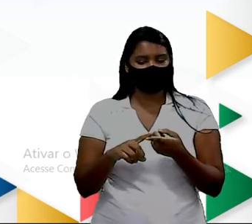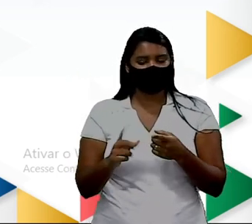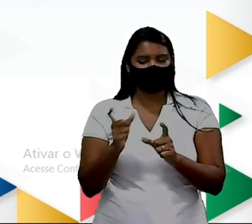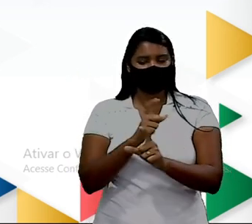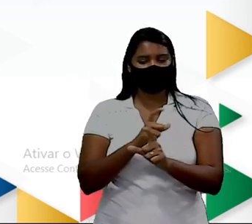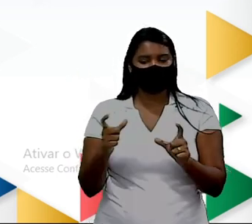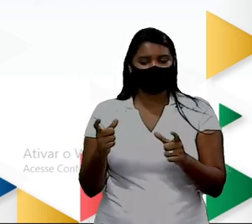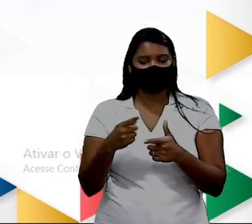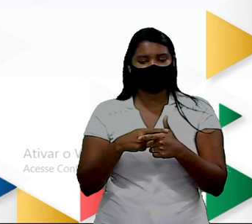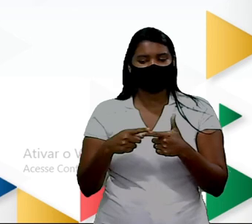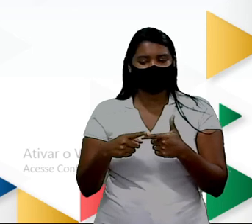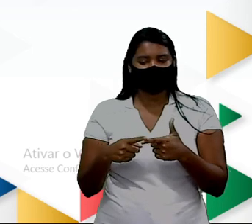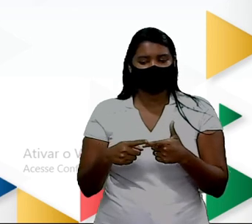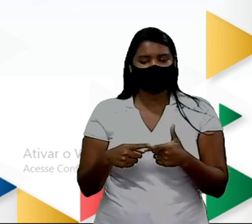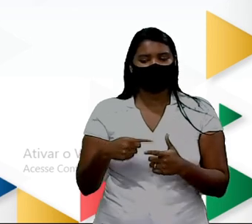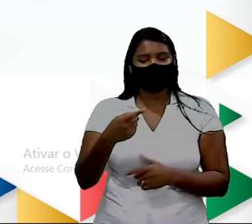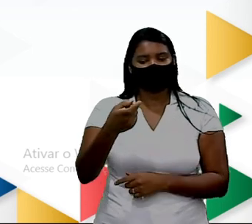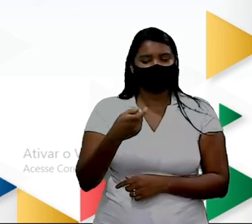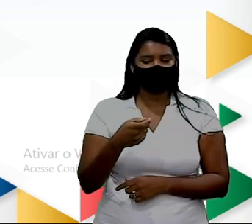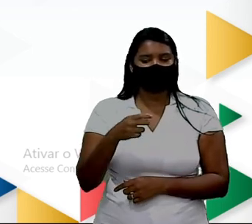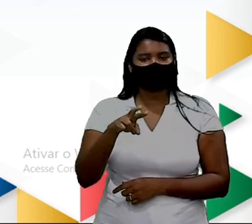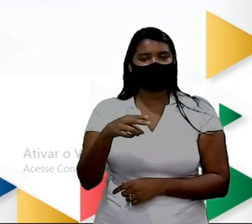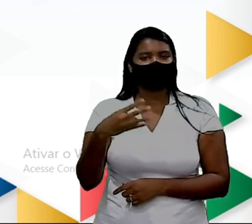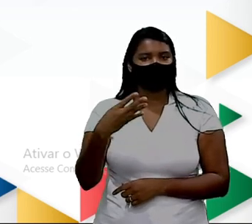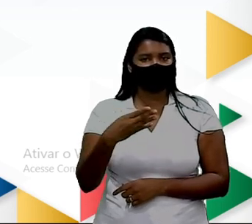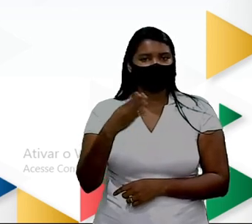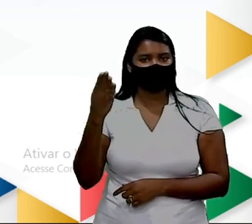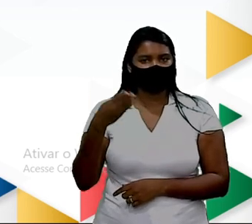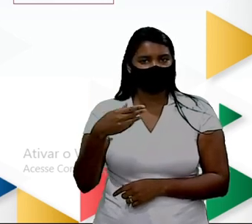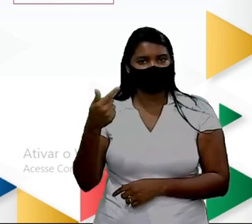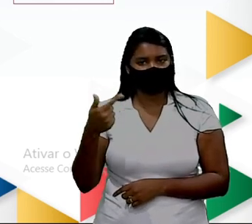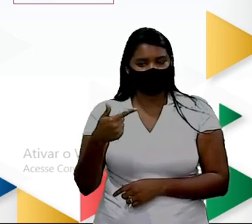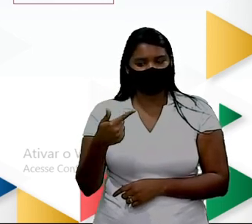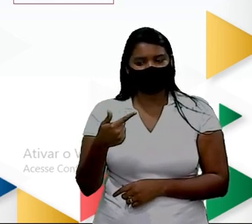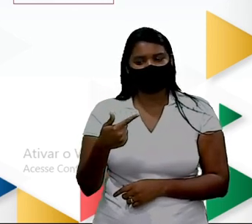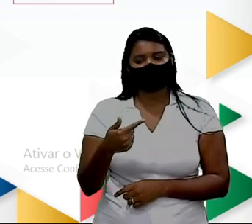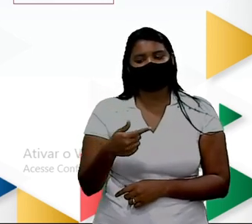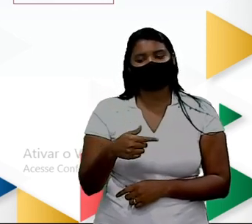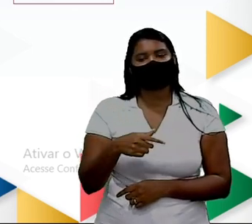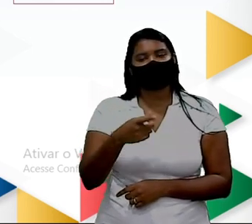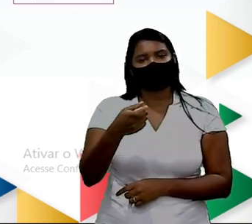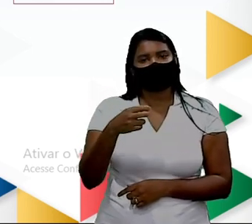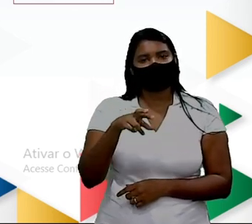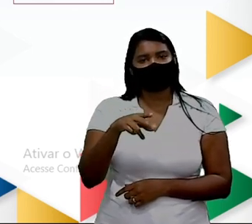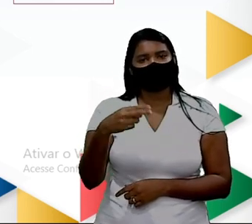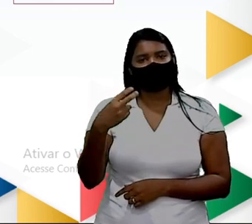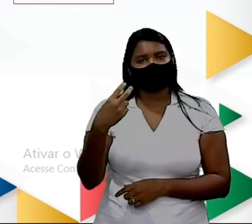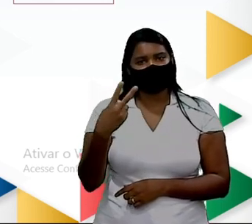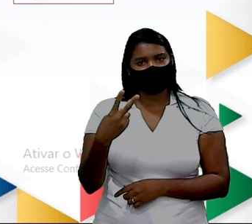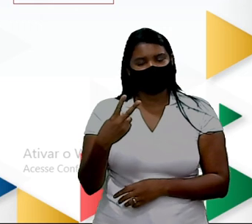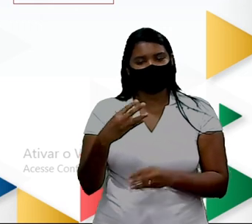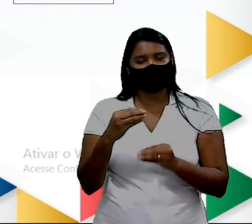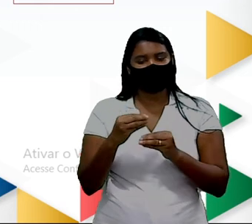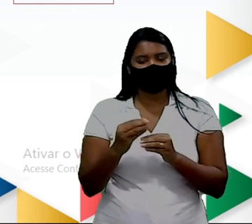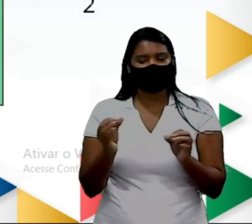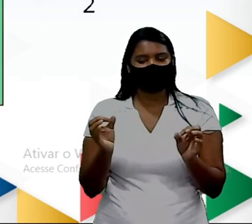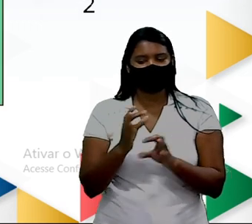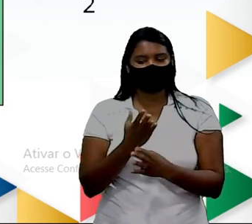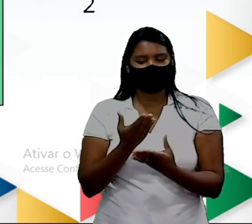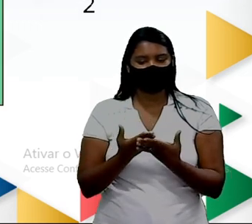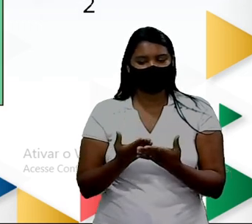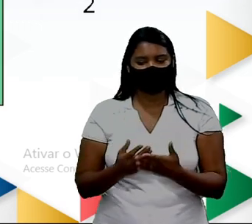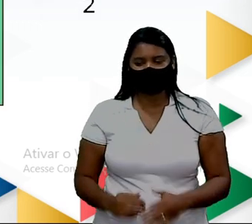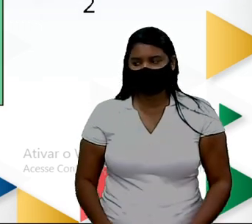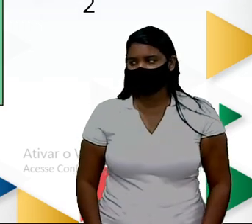lado dividindo. X é igual a 4 sobre 2. Quanto é 4 dividido por 2? X igual a 2. Fechou? Manuel, acabou ainda? Tem